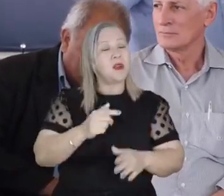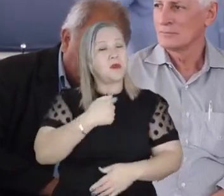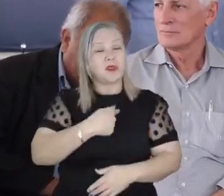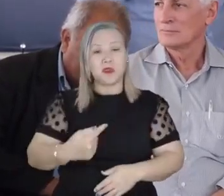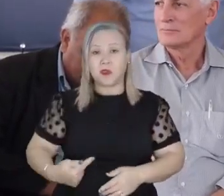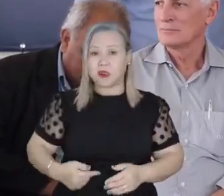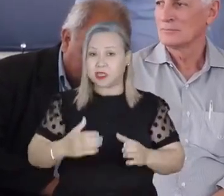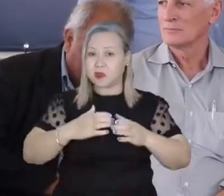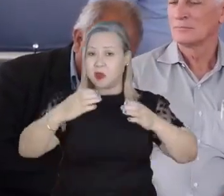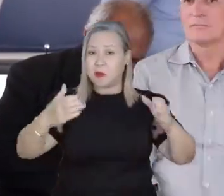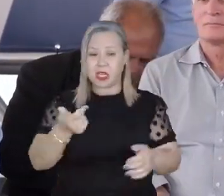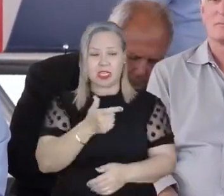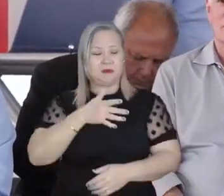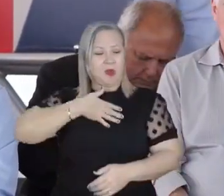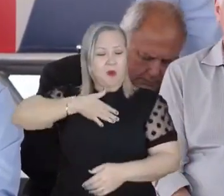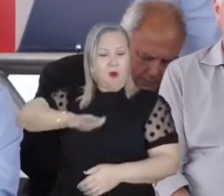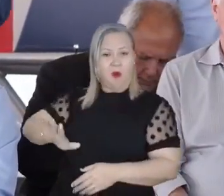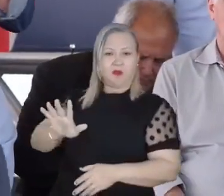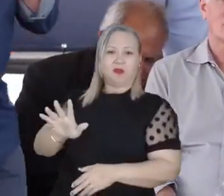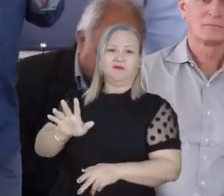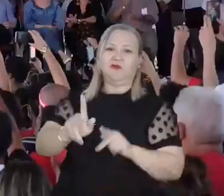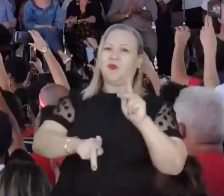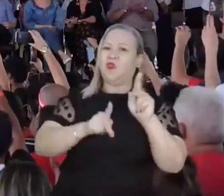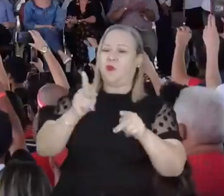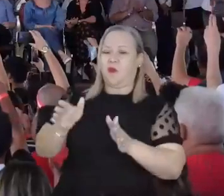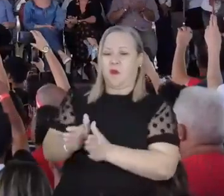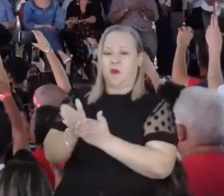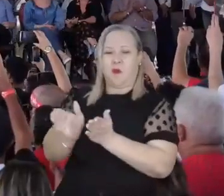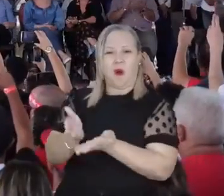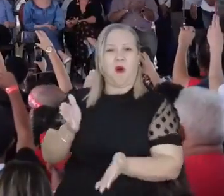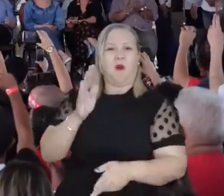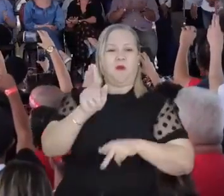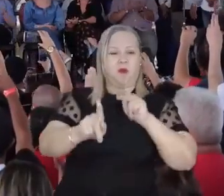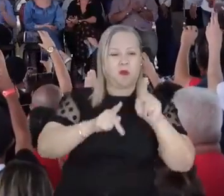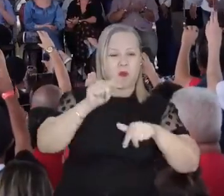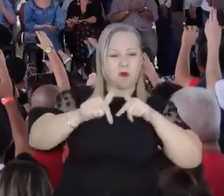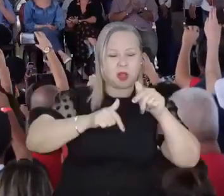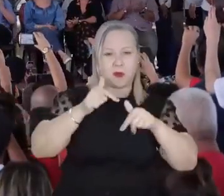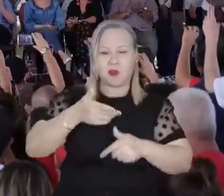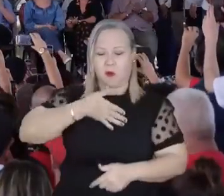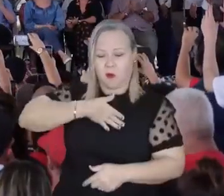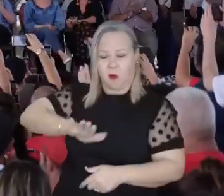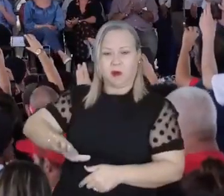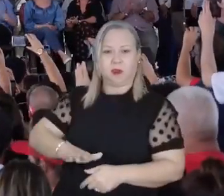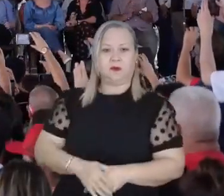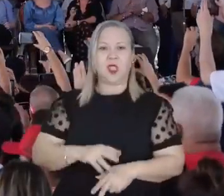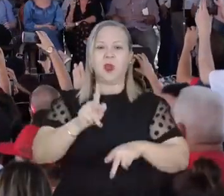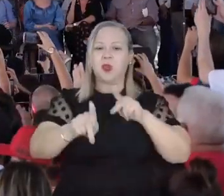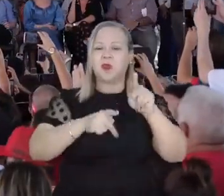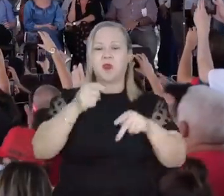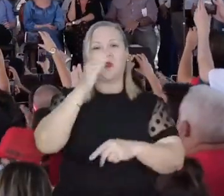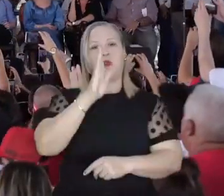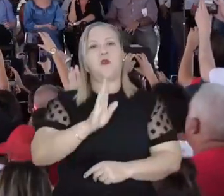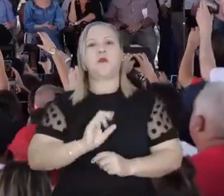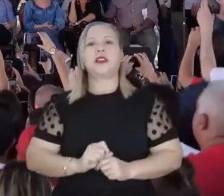do povo pobre, do povo trabalhador, não gosta do povo brasileiro que rala o dia inteiro.